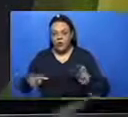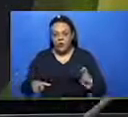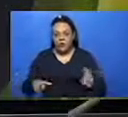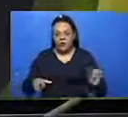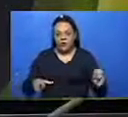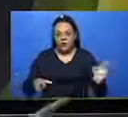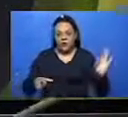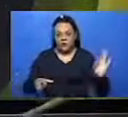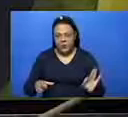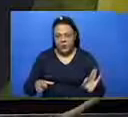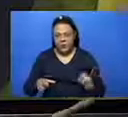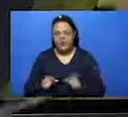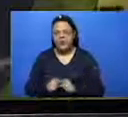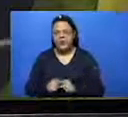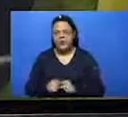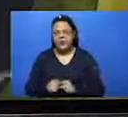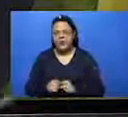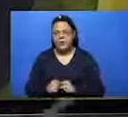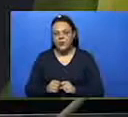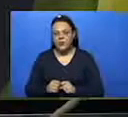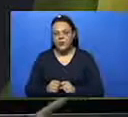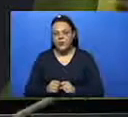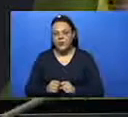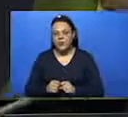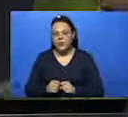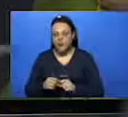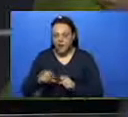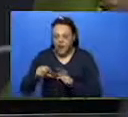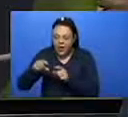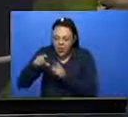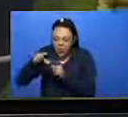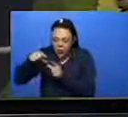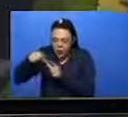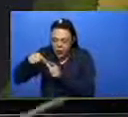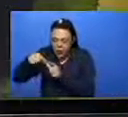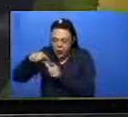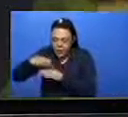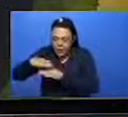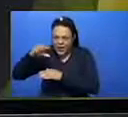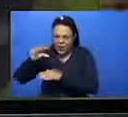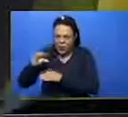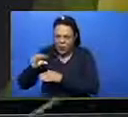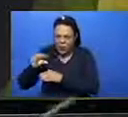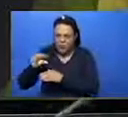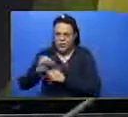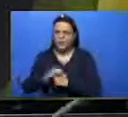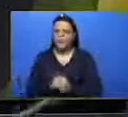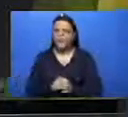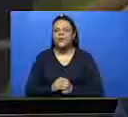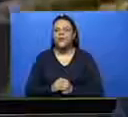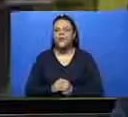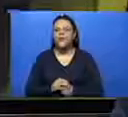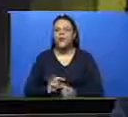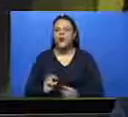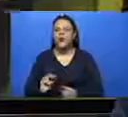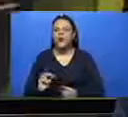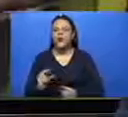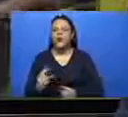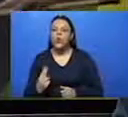e mais um pedacinho. A gente vai trabalhar com isso logo mais. Ou ele pode ser